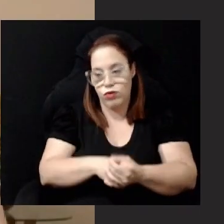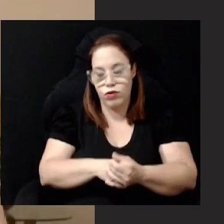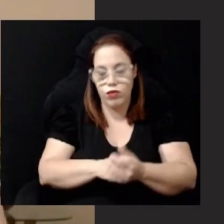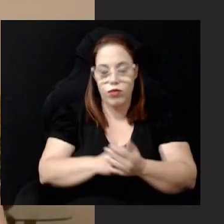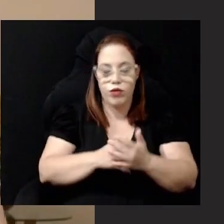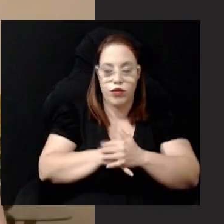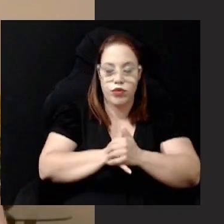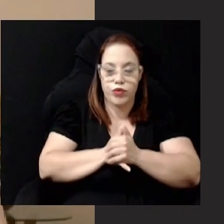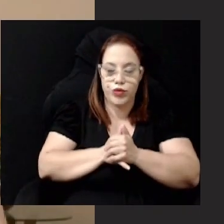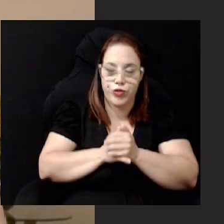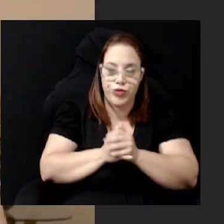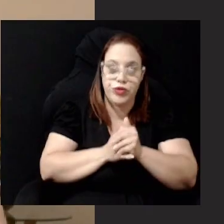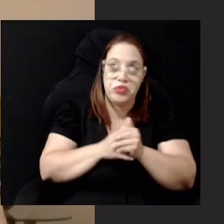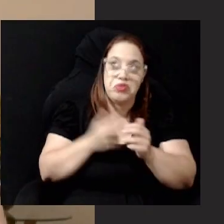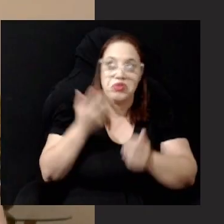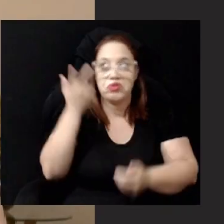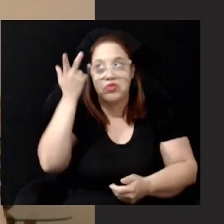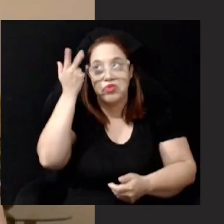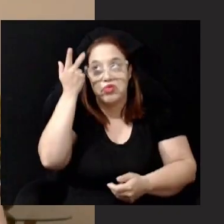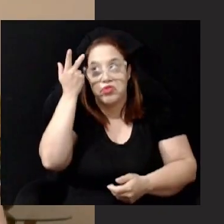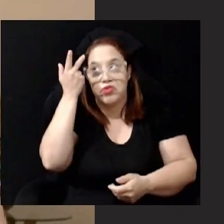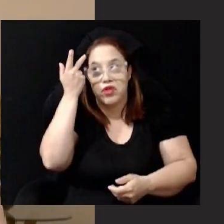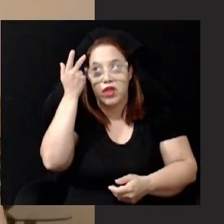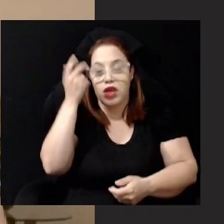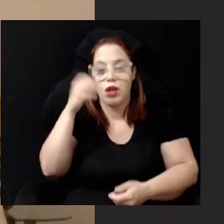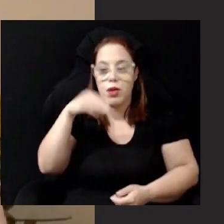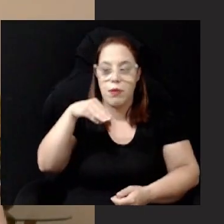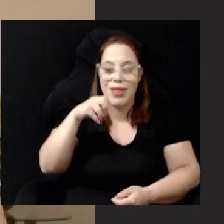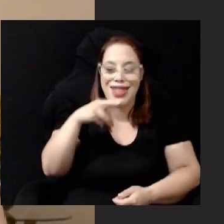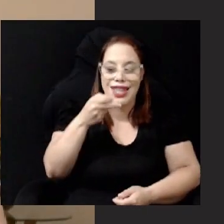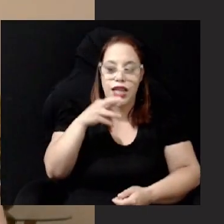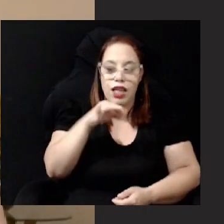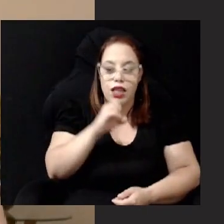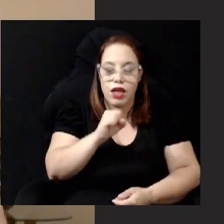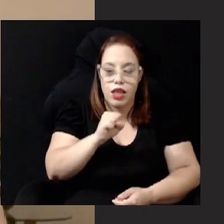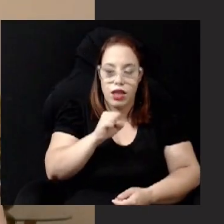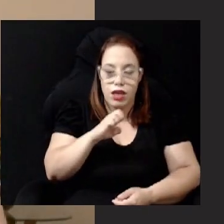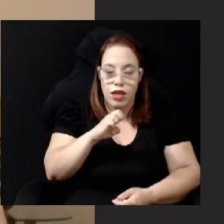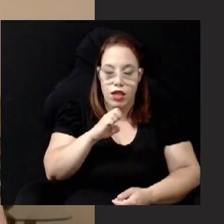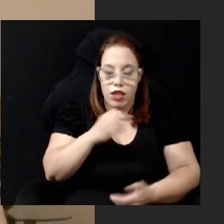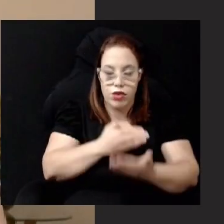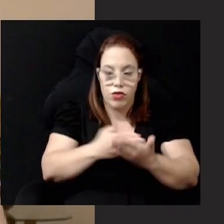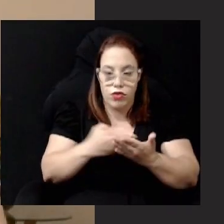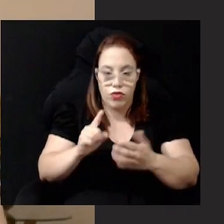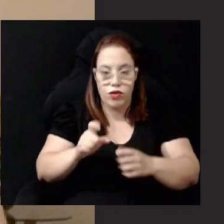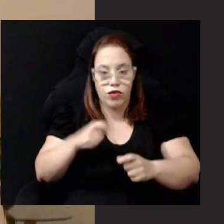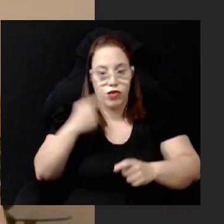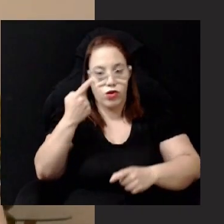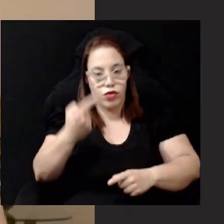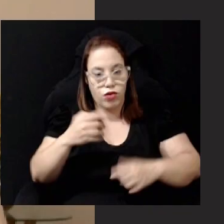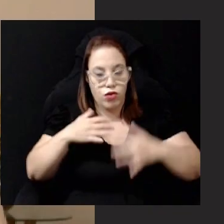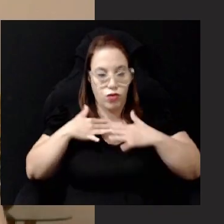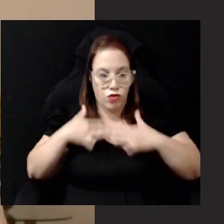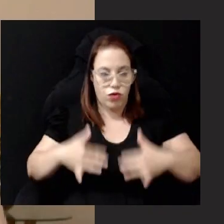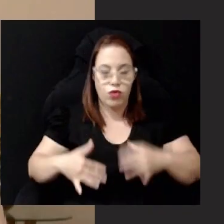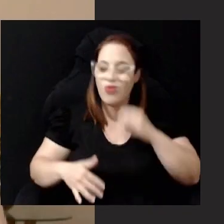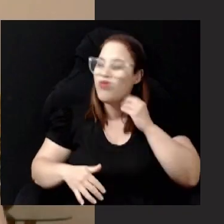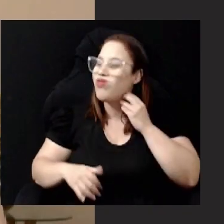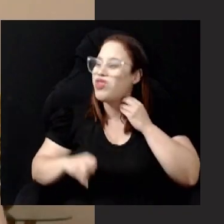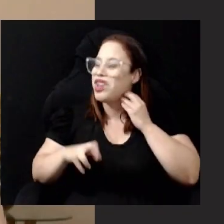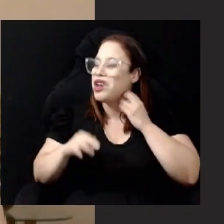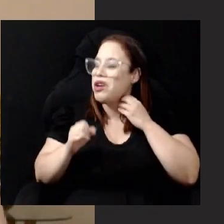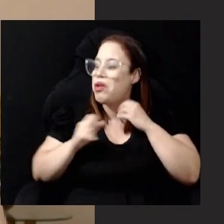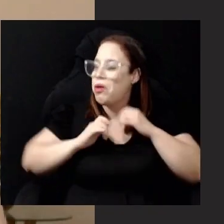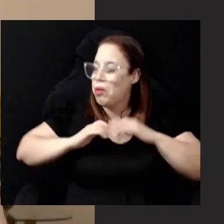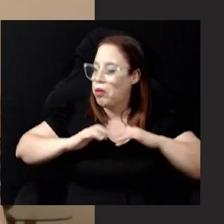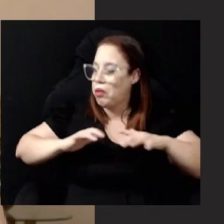órgãos normalmente atingidos por metástase, que são tumores que começaram em outros órgãos e que essas células